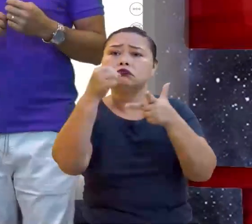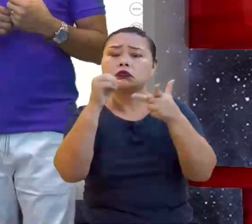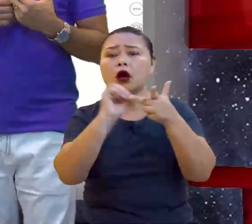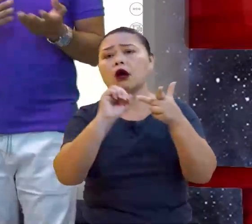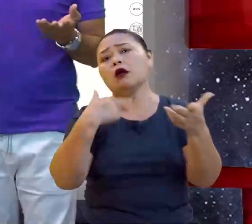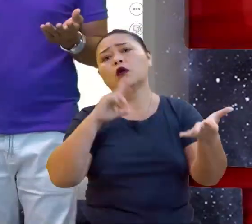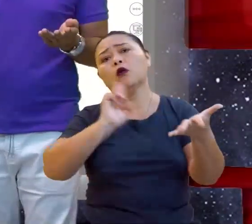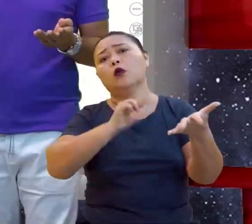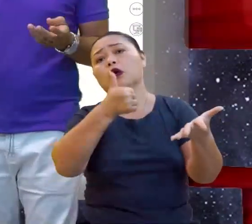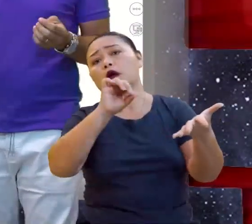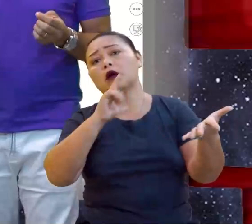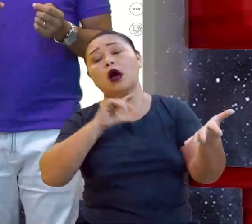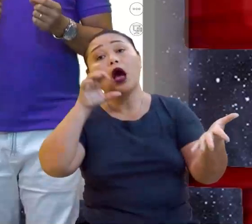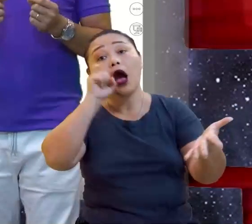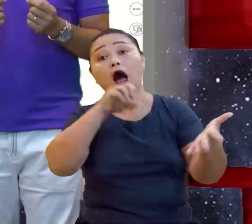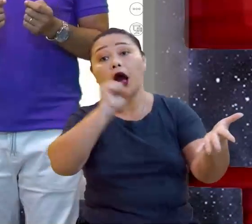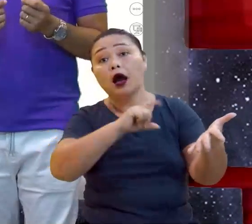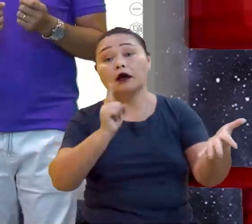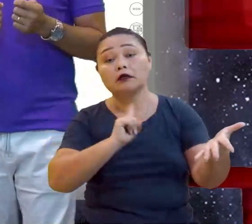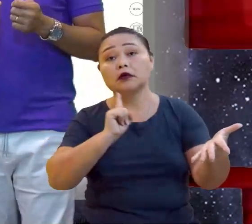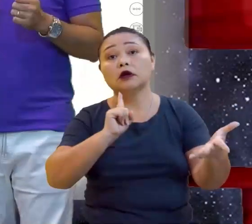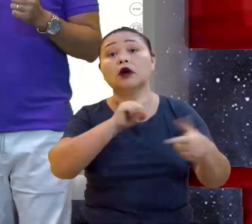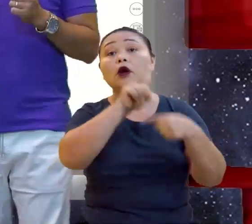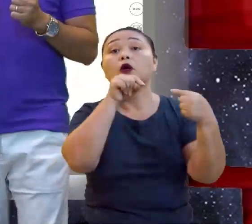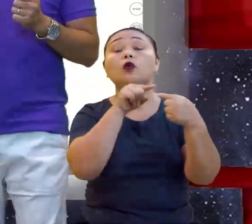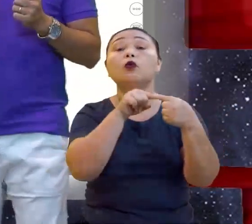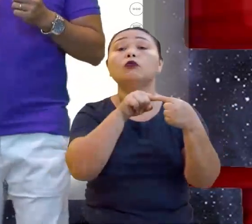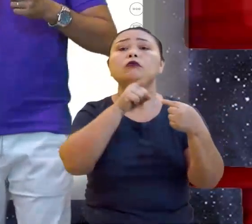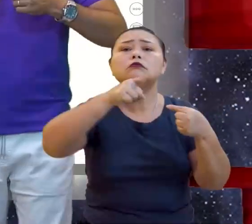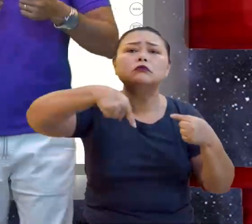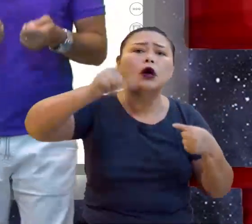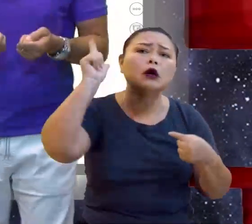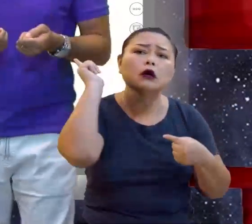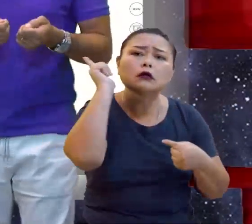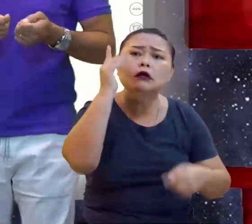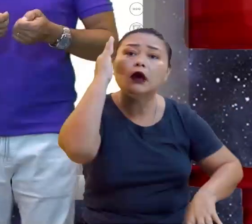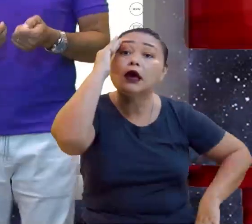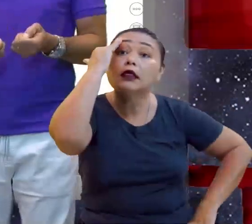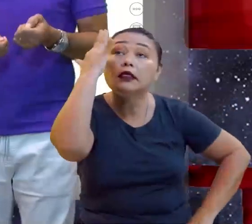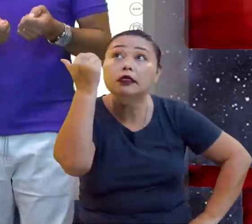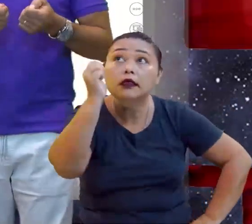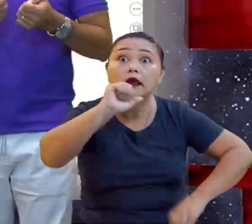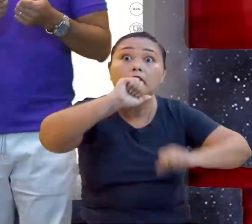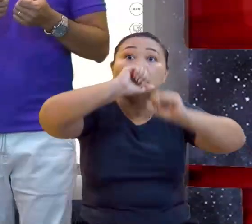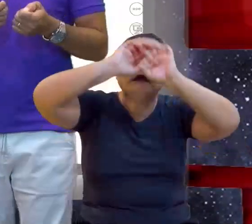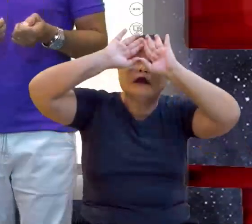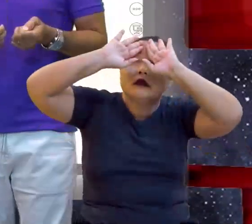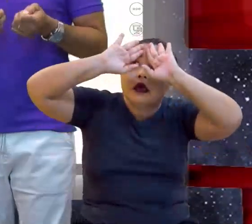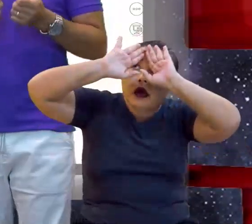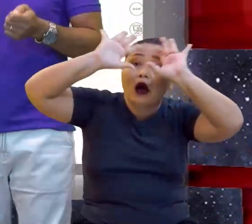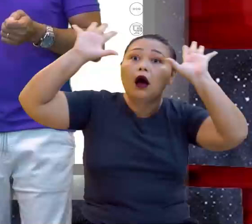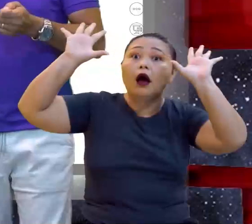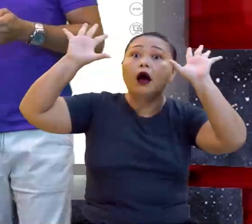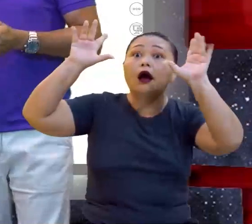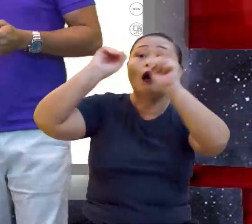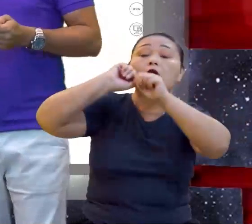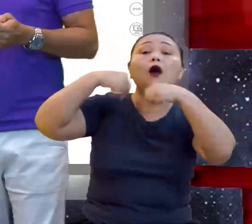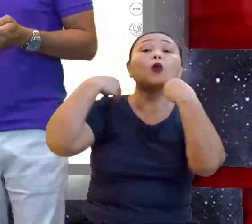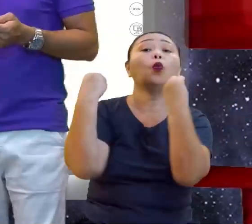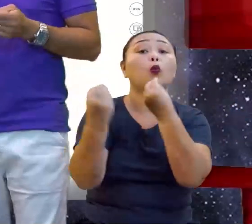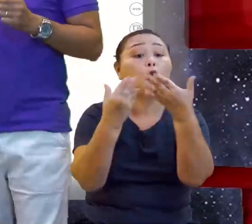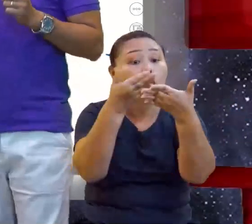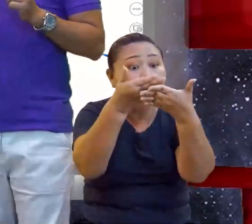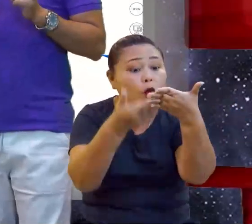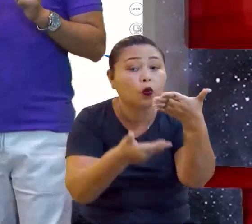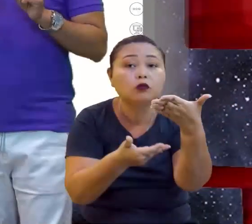10 e resolvia 10 rapidinho. O objetivo é fazer com que você entenda como se portar com as questões do